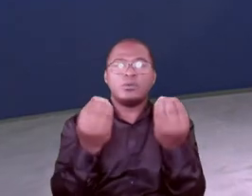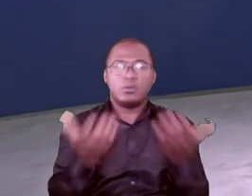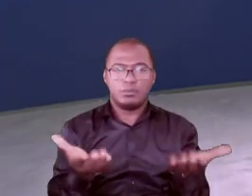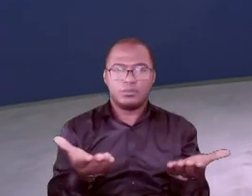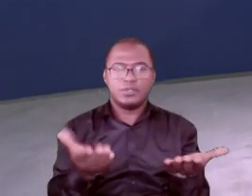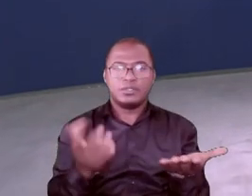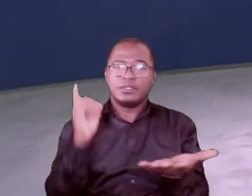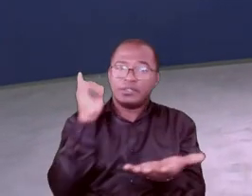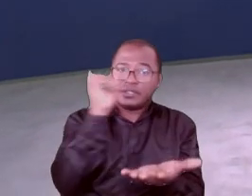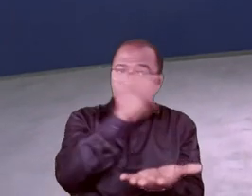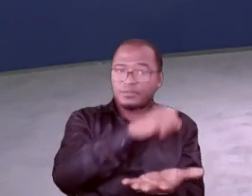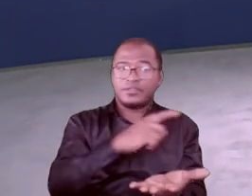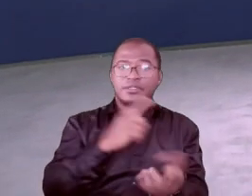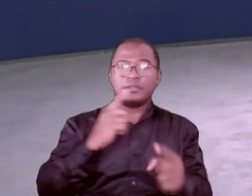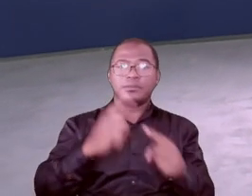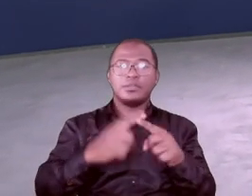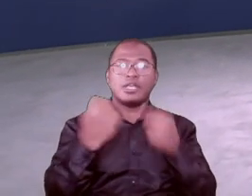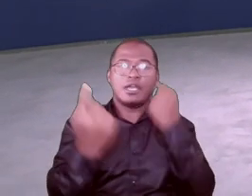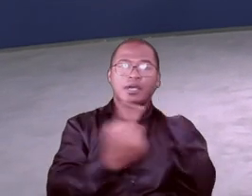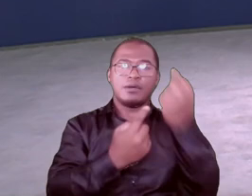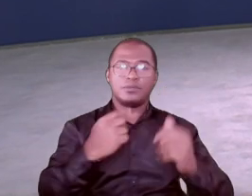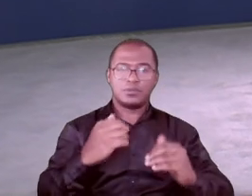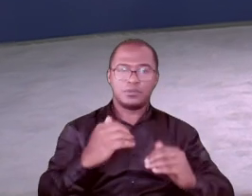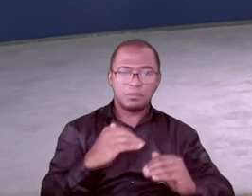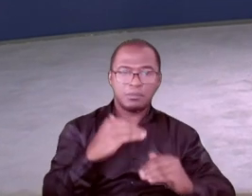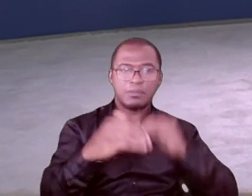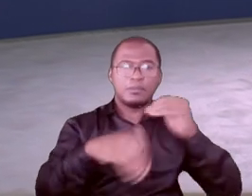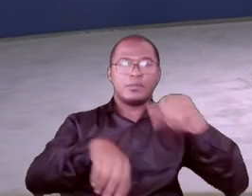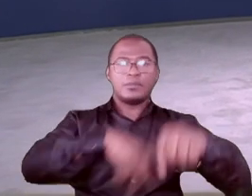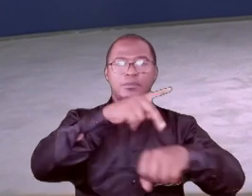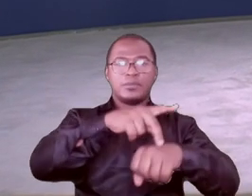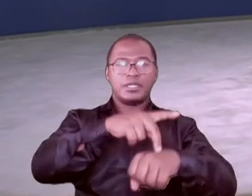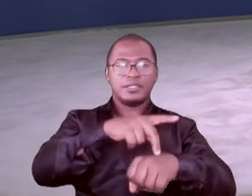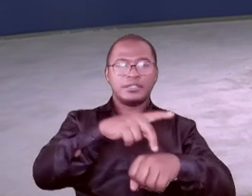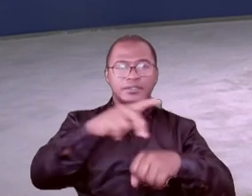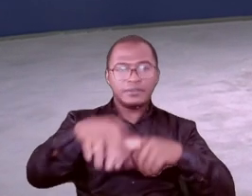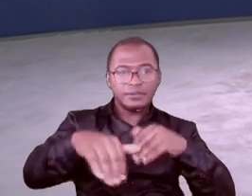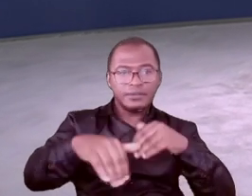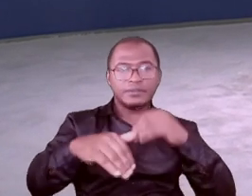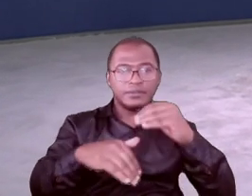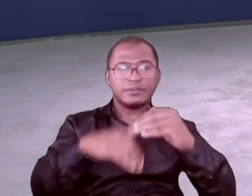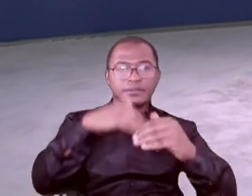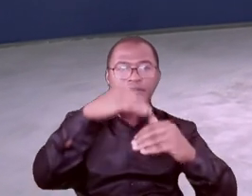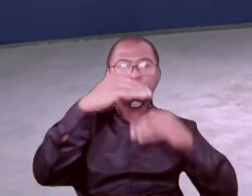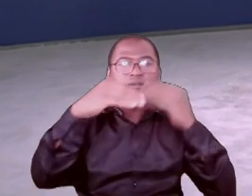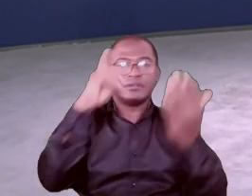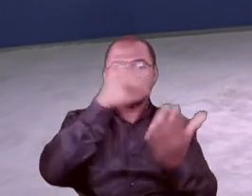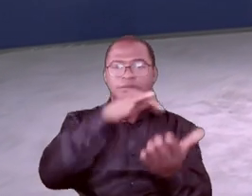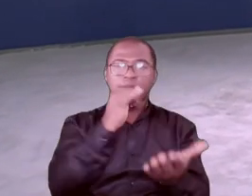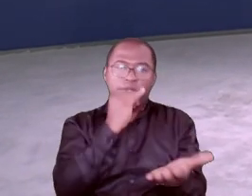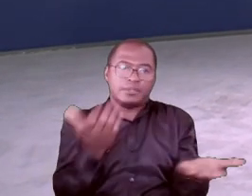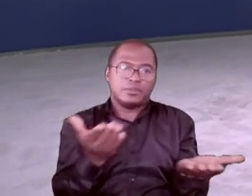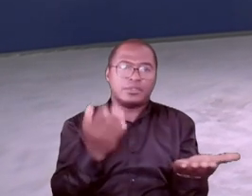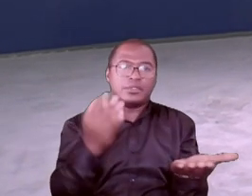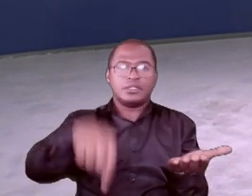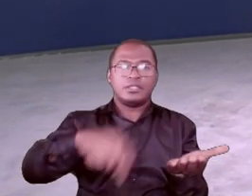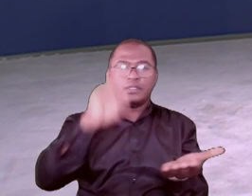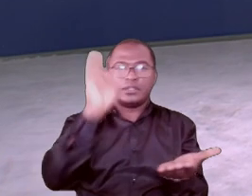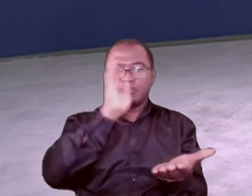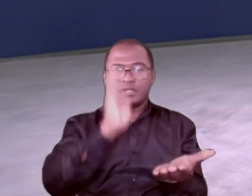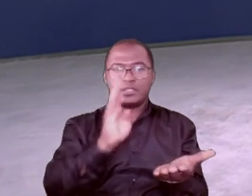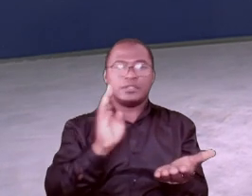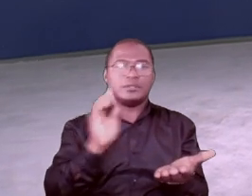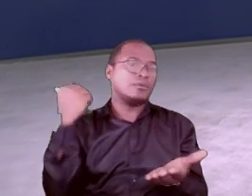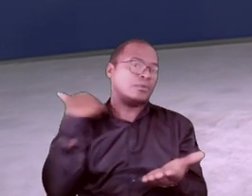né para alguns players de países desenvolvidos ter sucesso no Brasil em varejo por exemplo banco de varejo etc